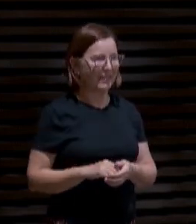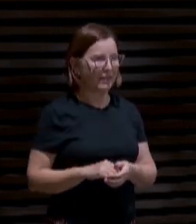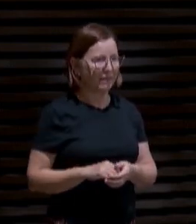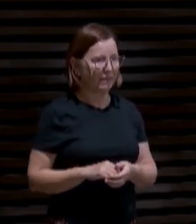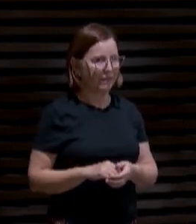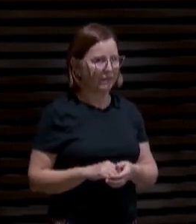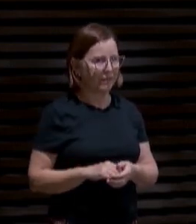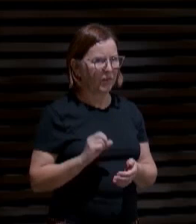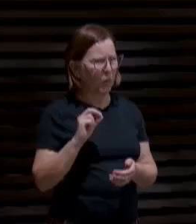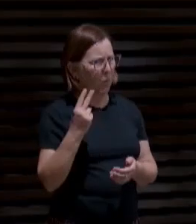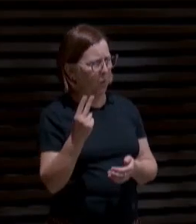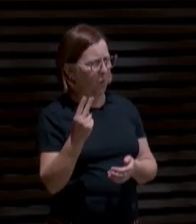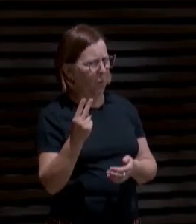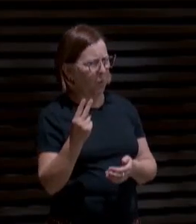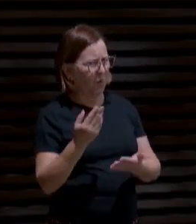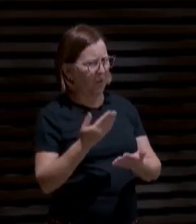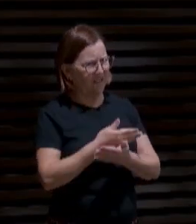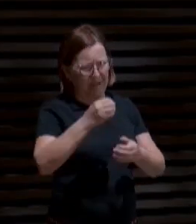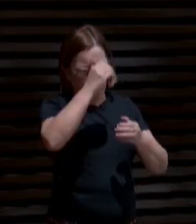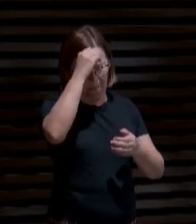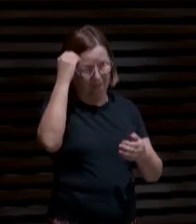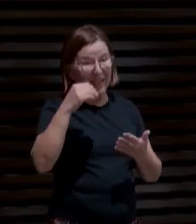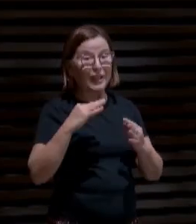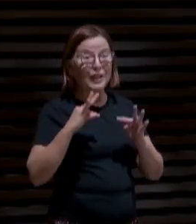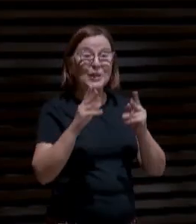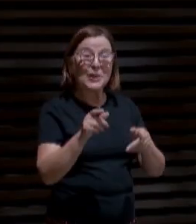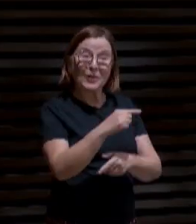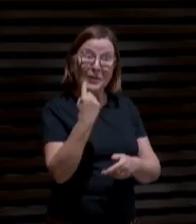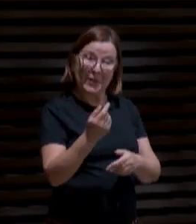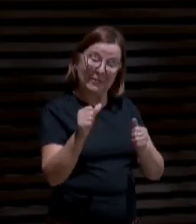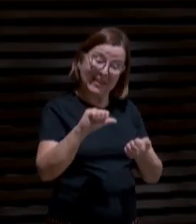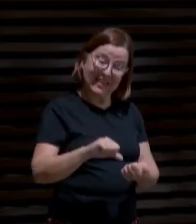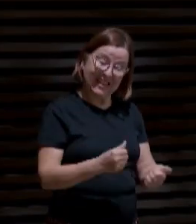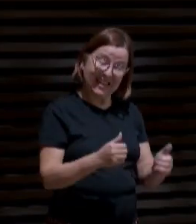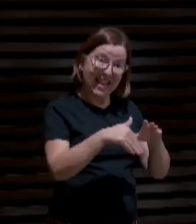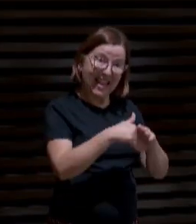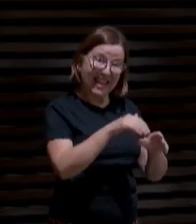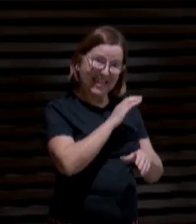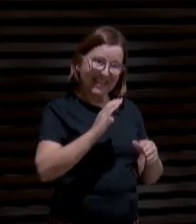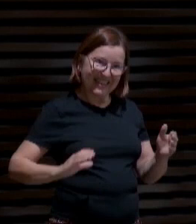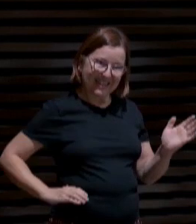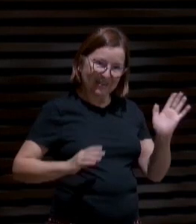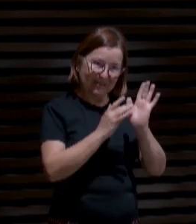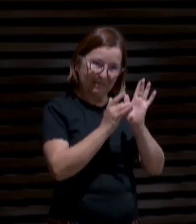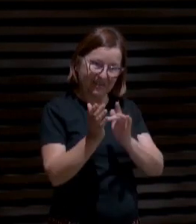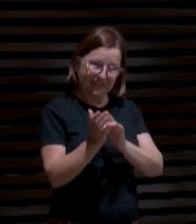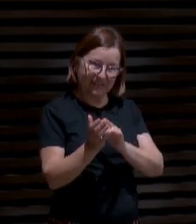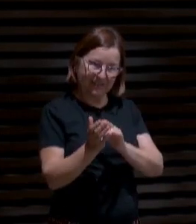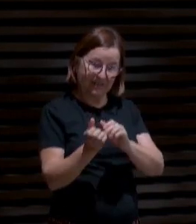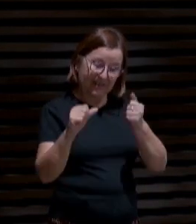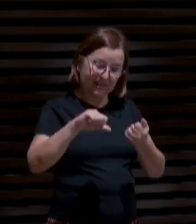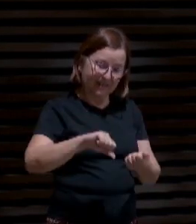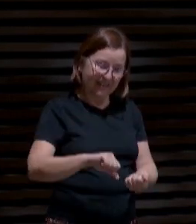Ou, porventura, ignorais que todos nós que fomos batizados em Cristo Jesus, fomos